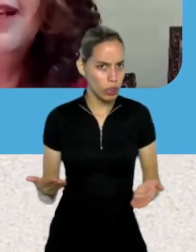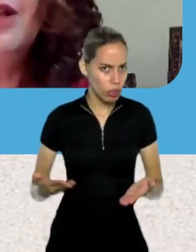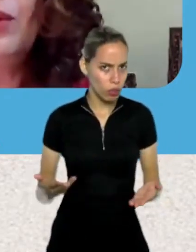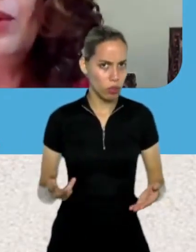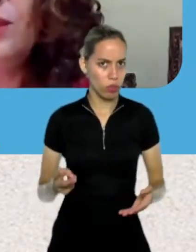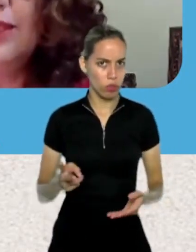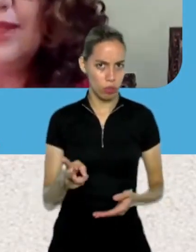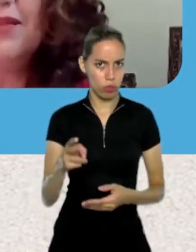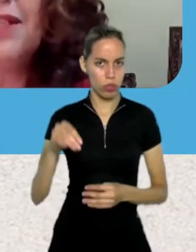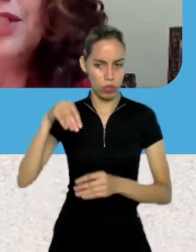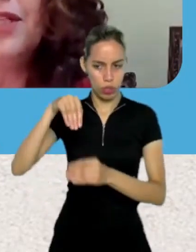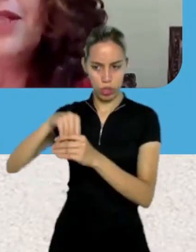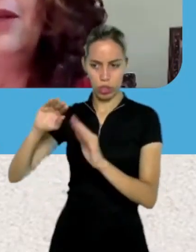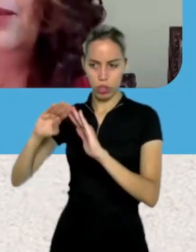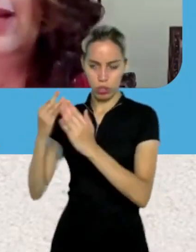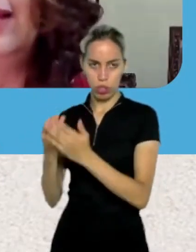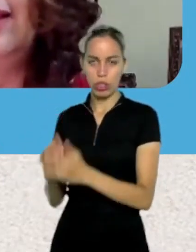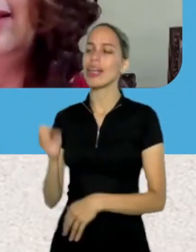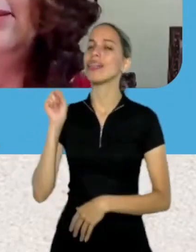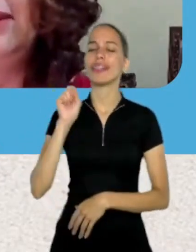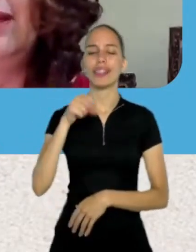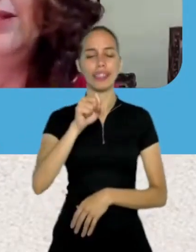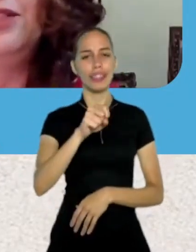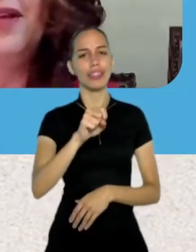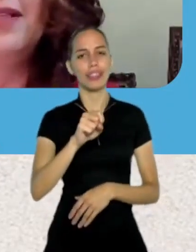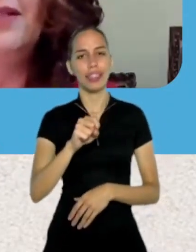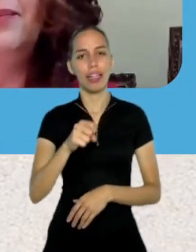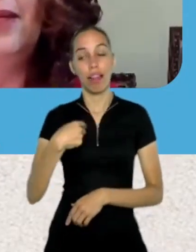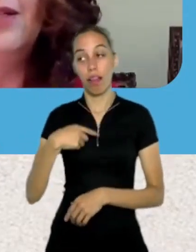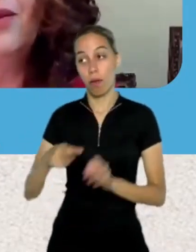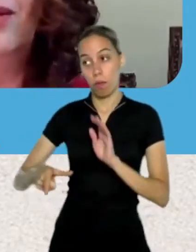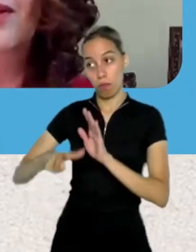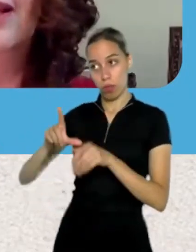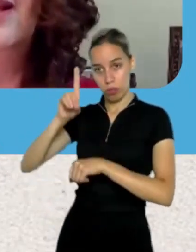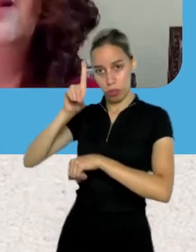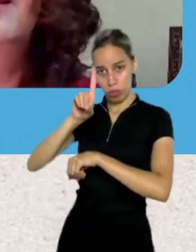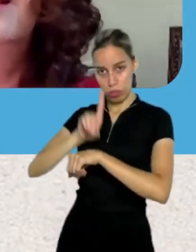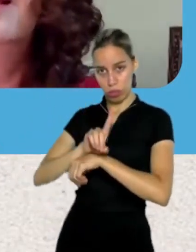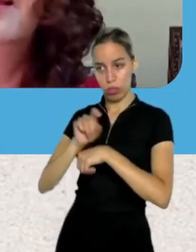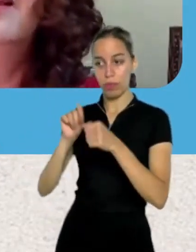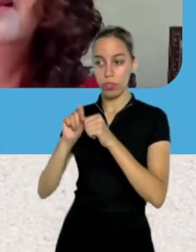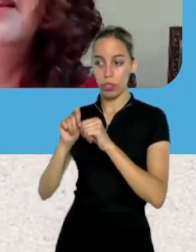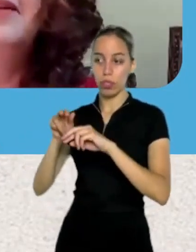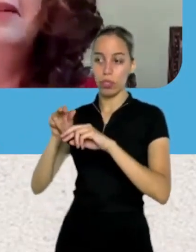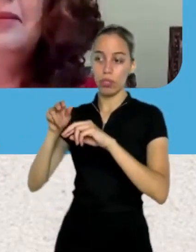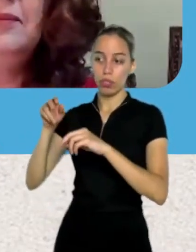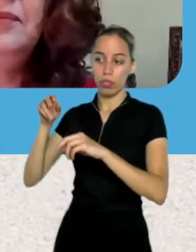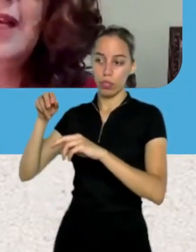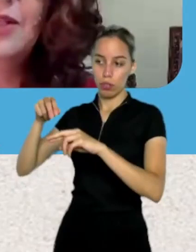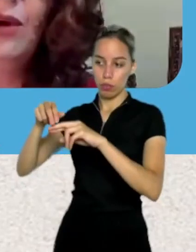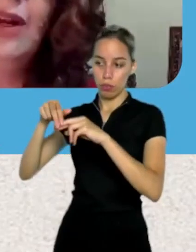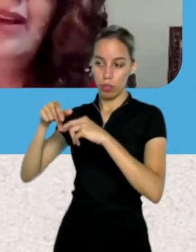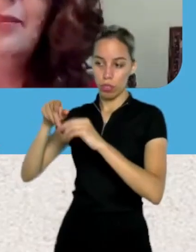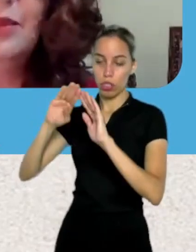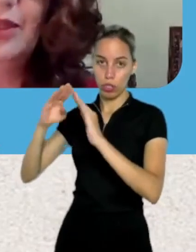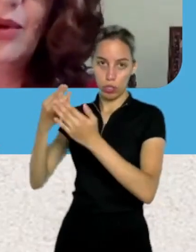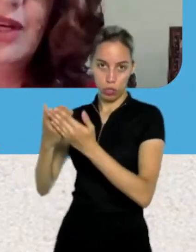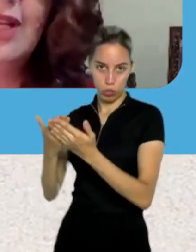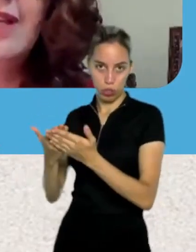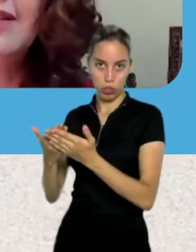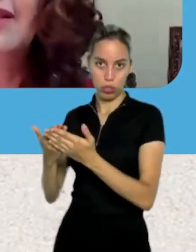sim. Bom, enquanto eu estava na gestão, a gente fazia pela escola, né? É, a escola